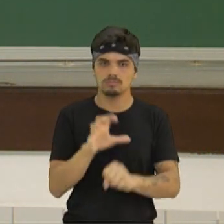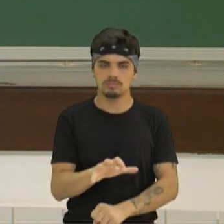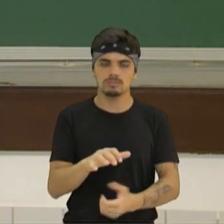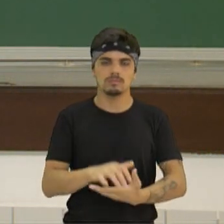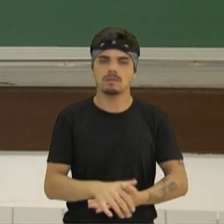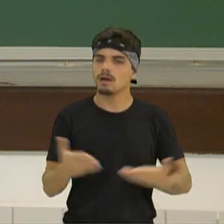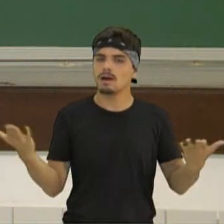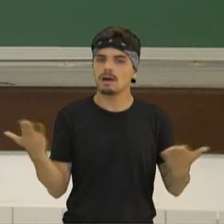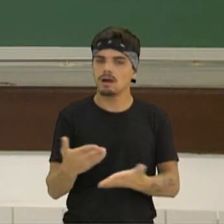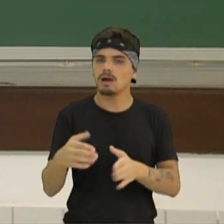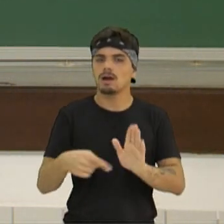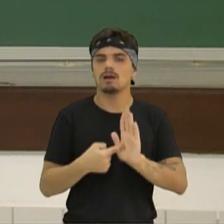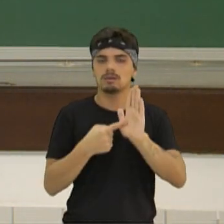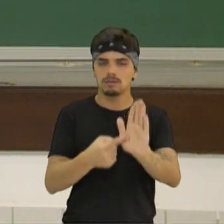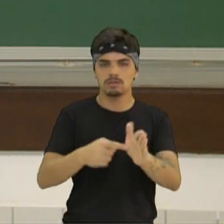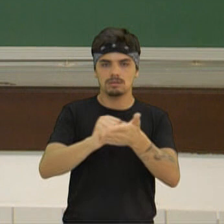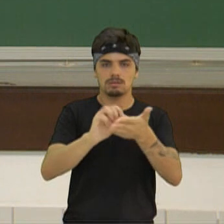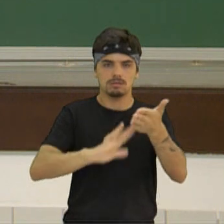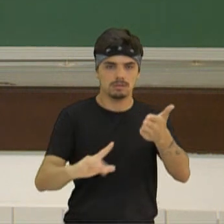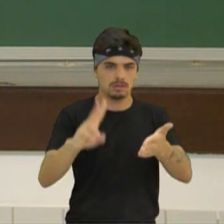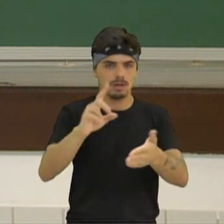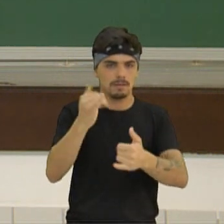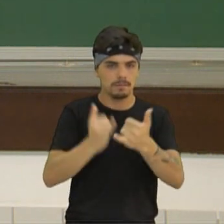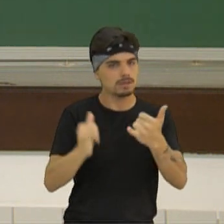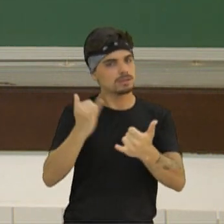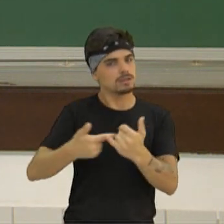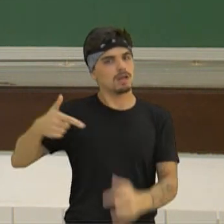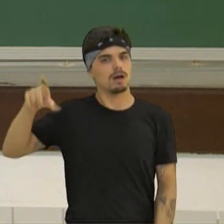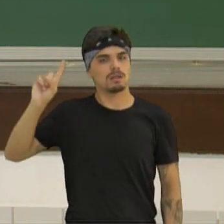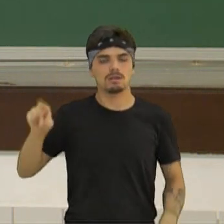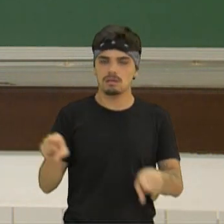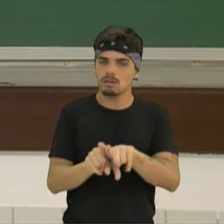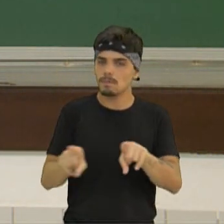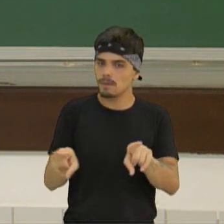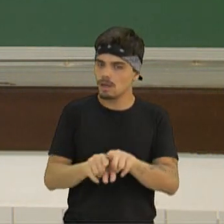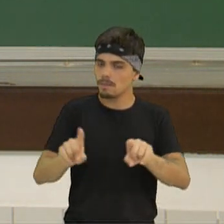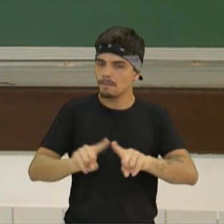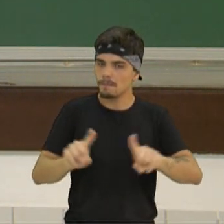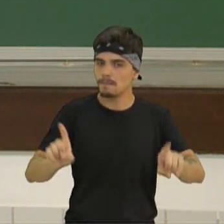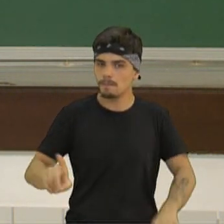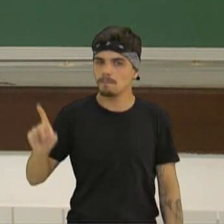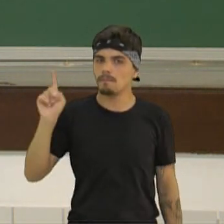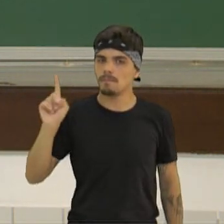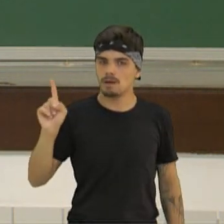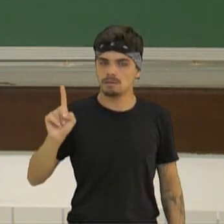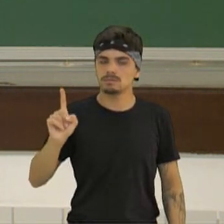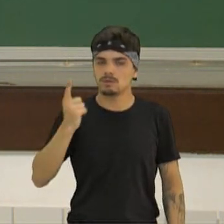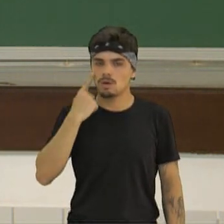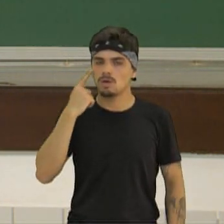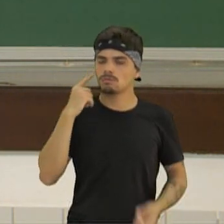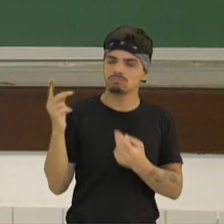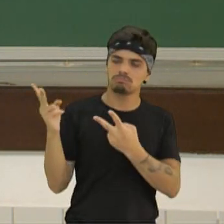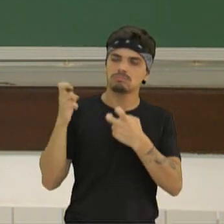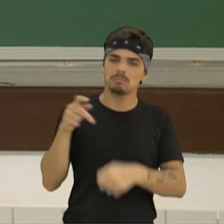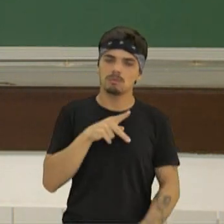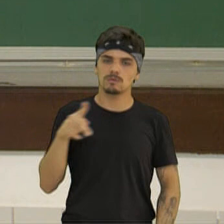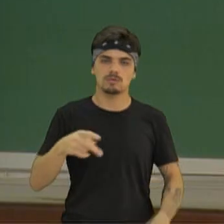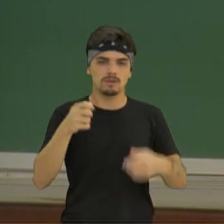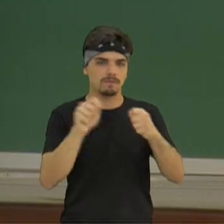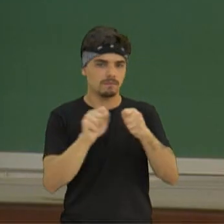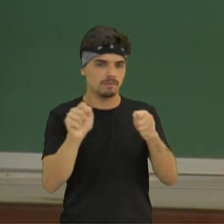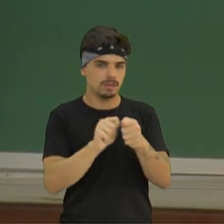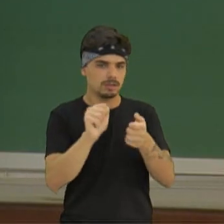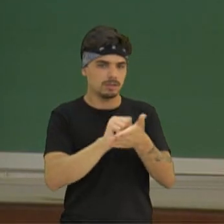a atividade é parecida com as anteriores, tá? Mas aqui, ó, dá uma olhadinha no que a professora fez na